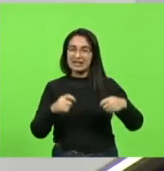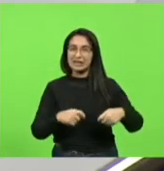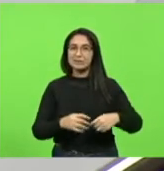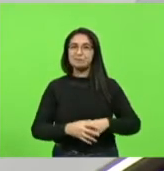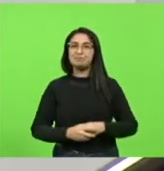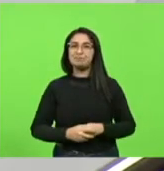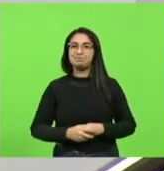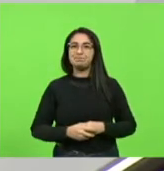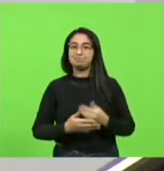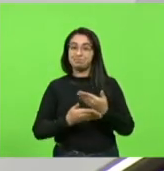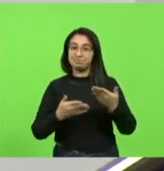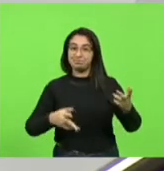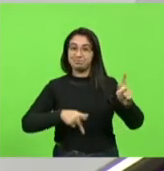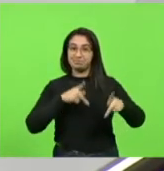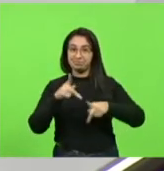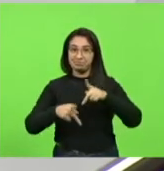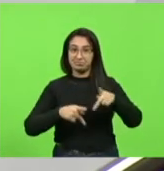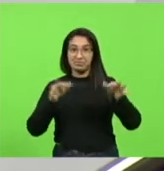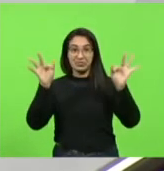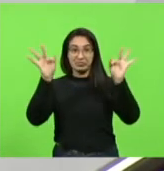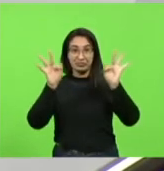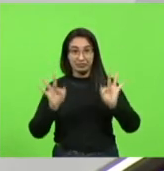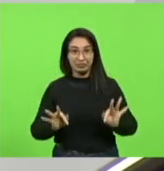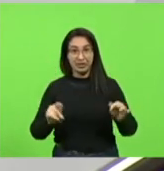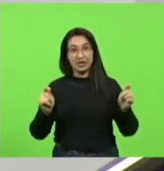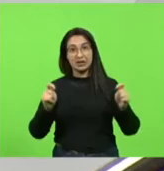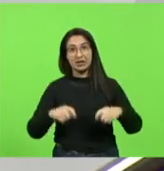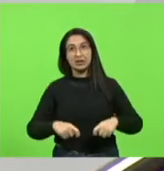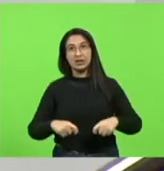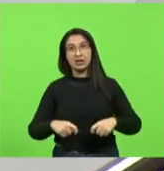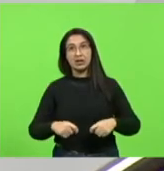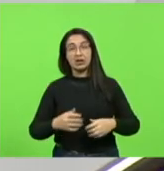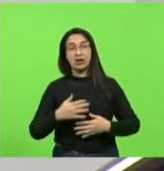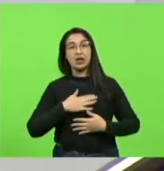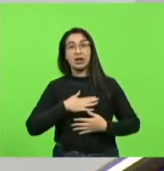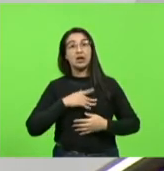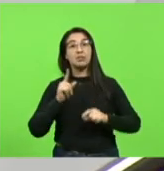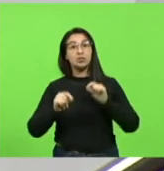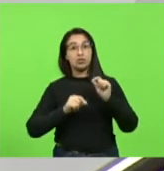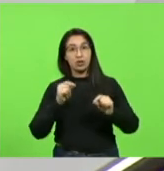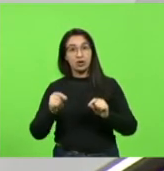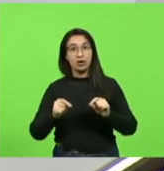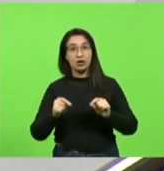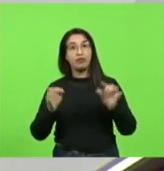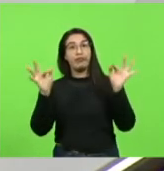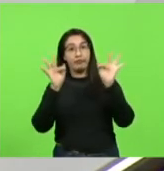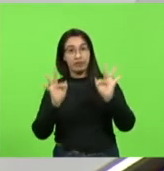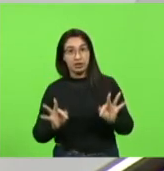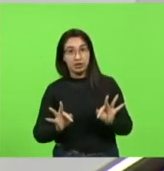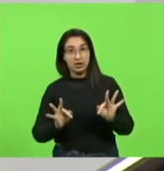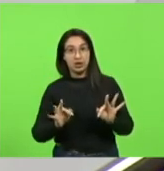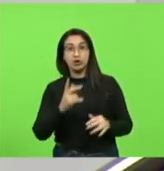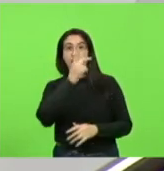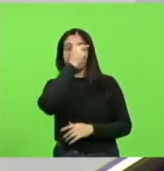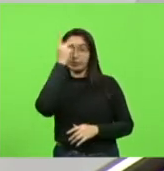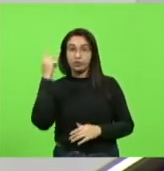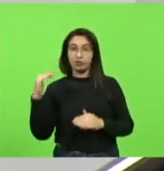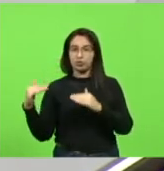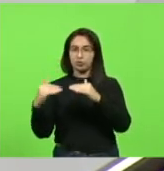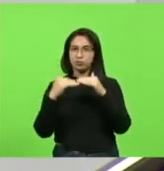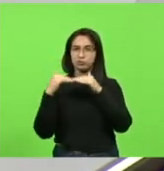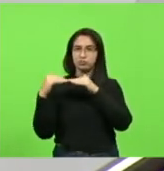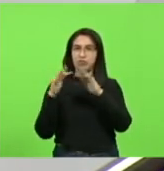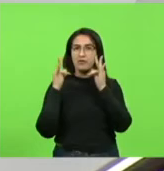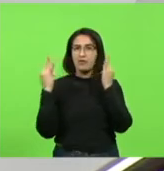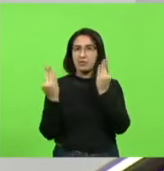a ser feliz. É isso que nós buscamos. O ideal é a felicidade, que as pessoas sejam harmônicas na família, sejam